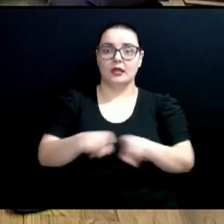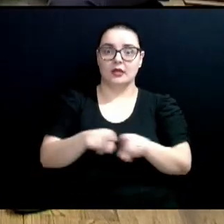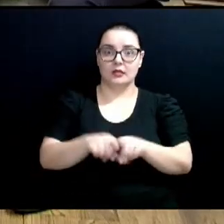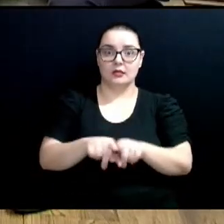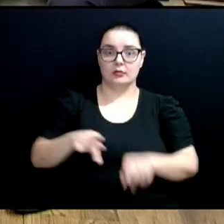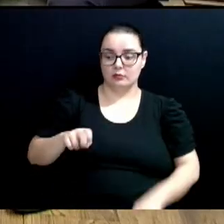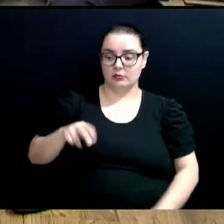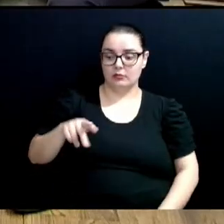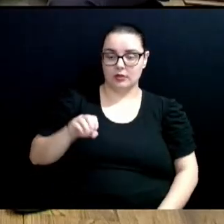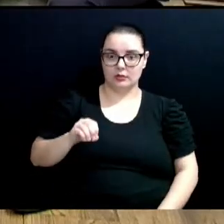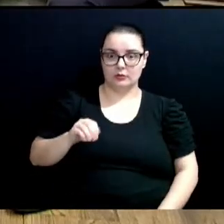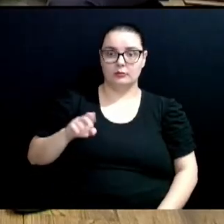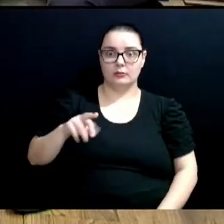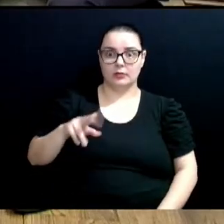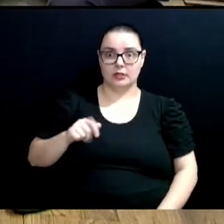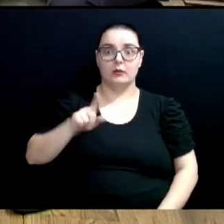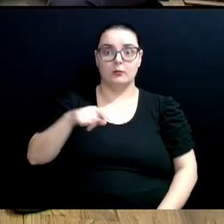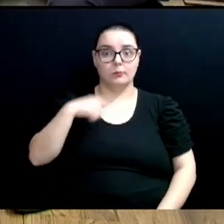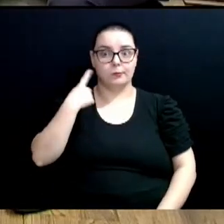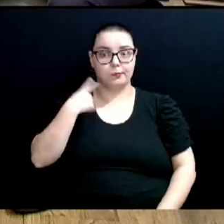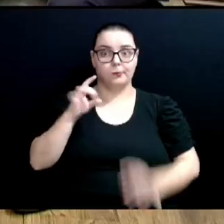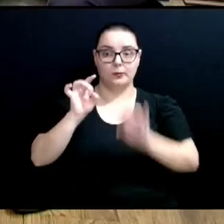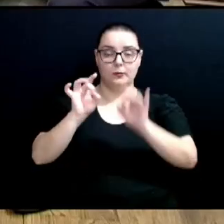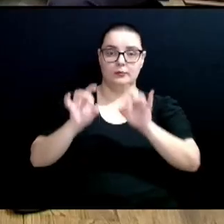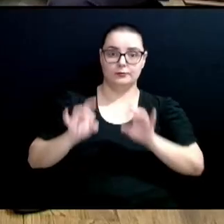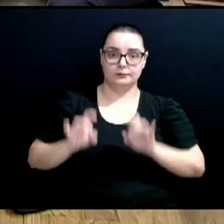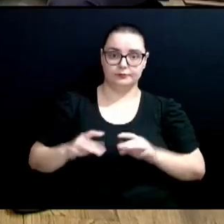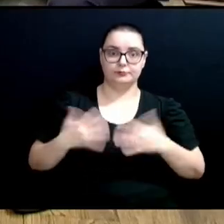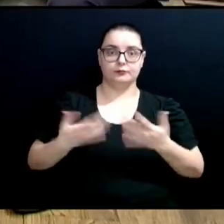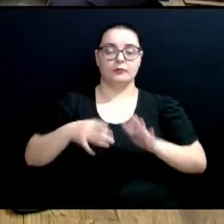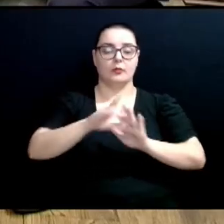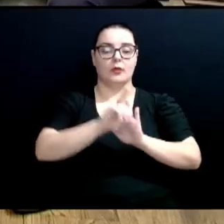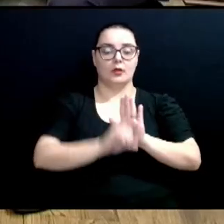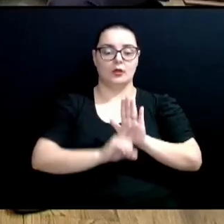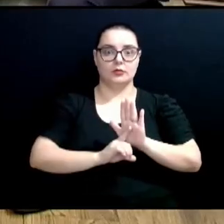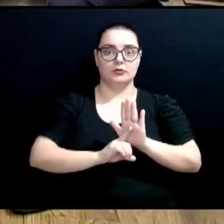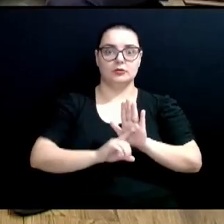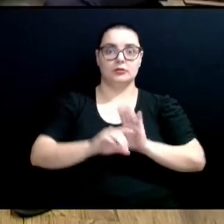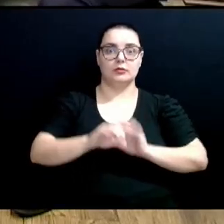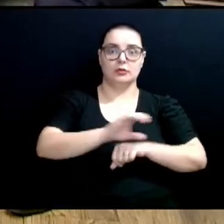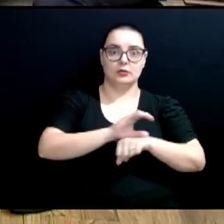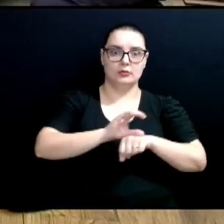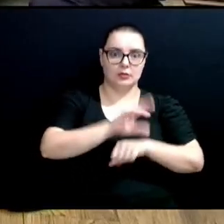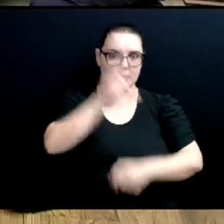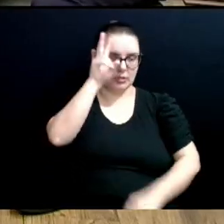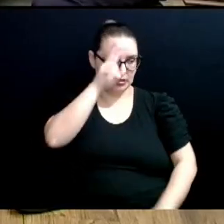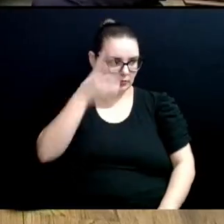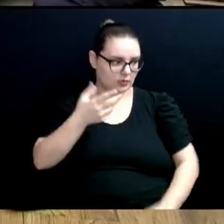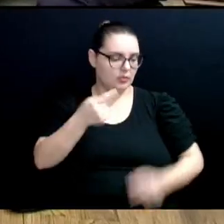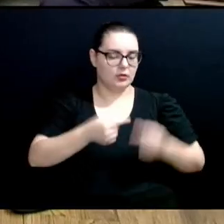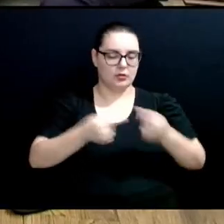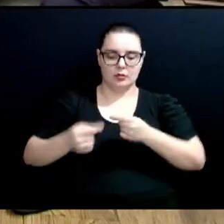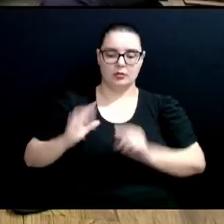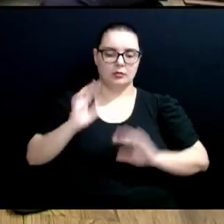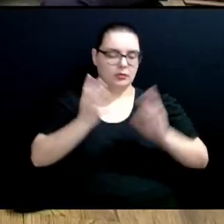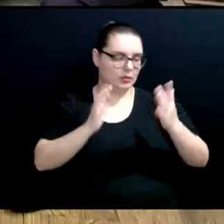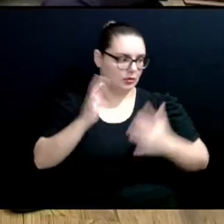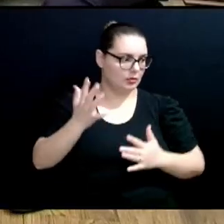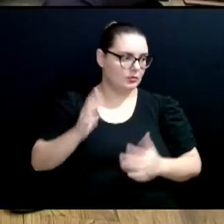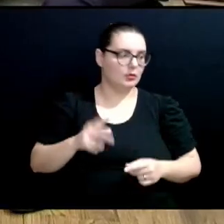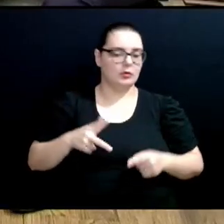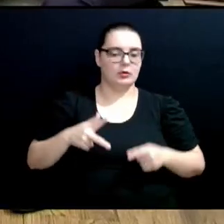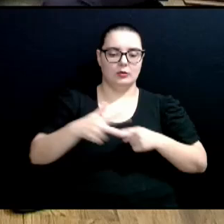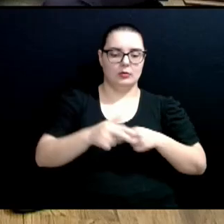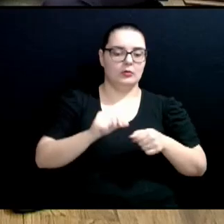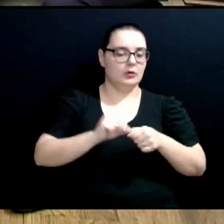que é advogado especialista em direito constitucionalista. Lembrando, que o debate vai acontecer, farei as interrupções